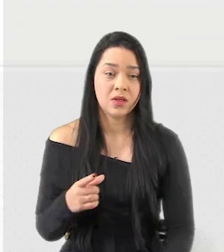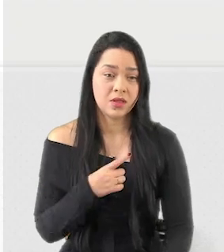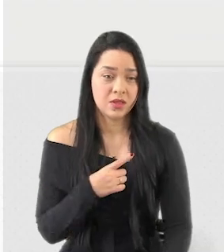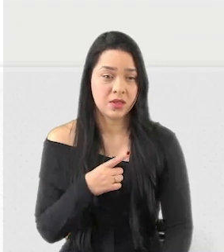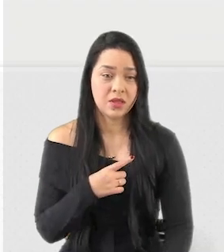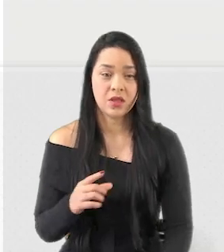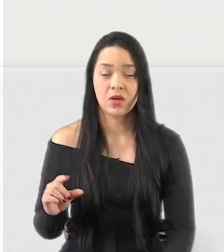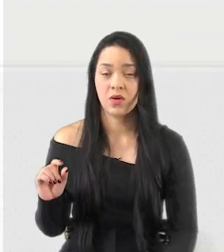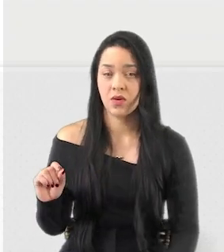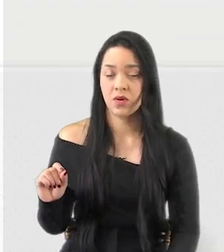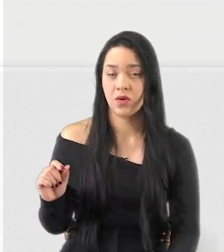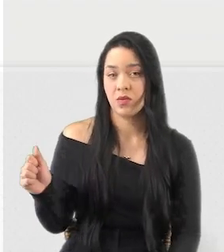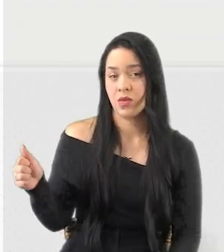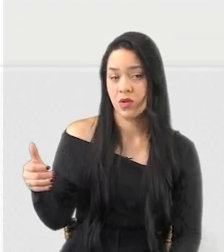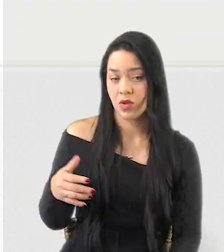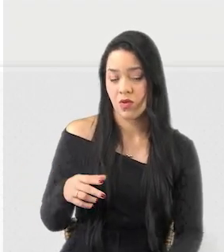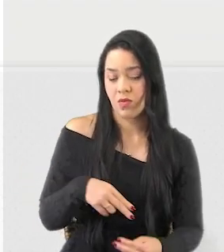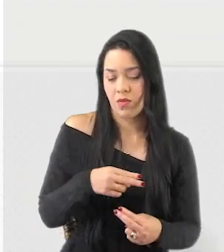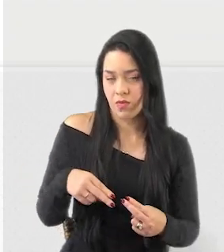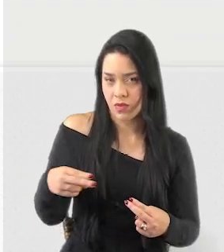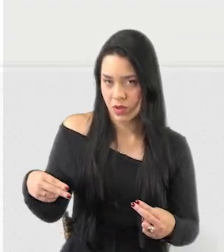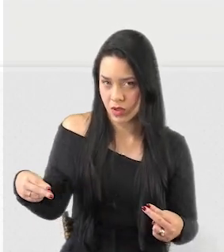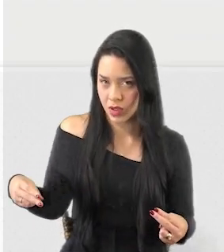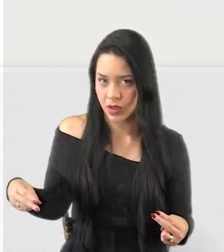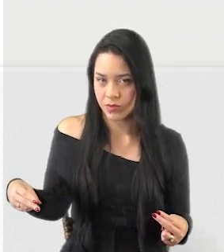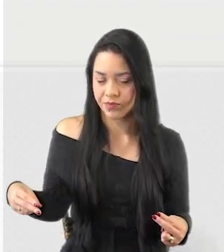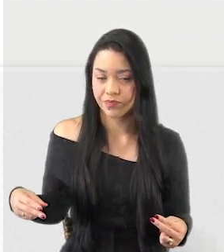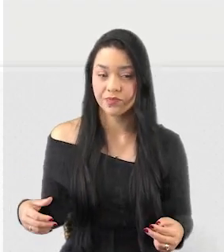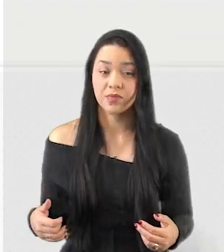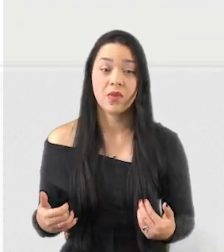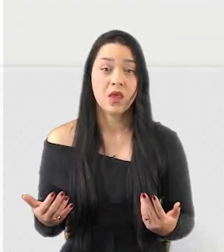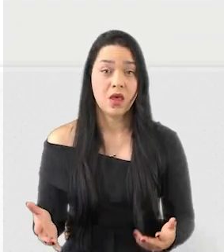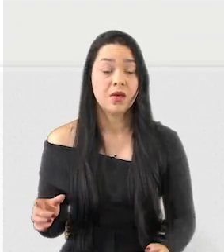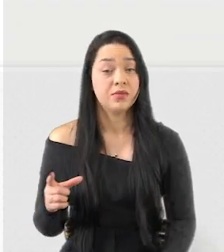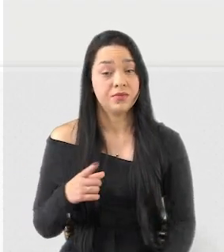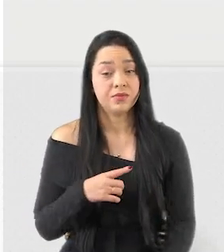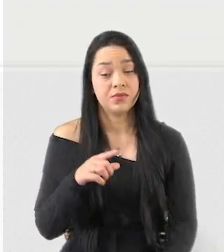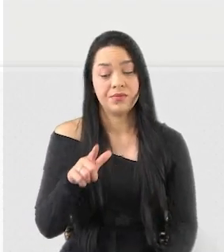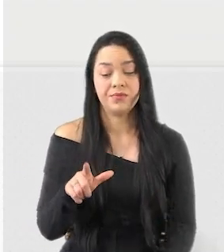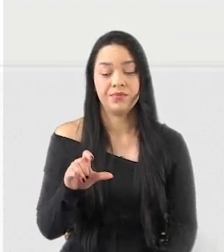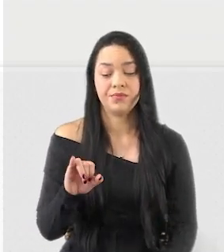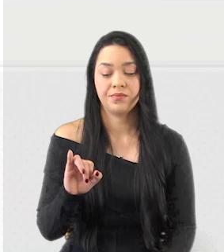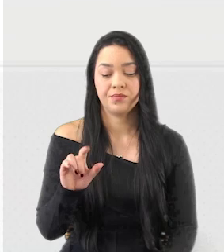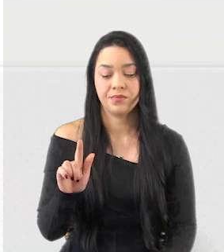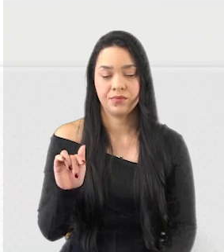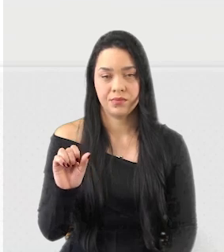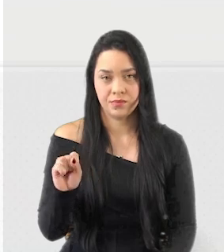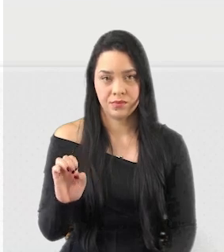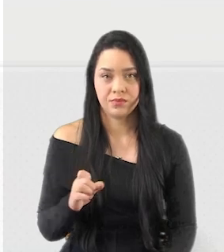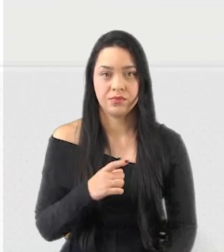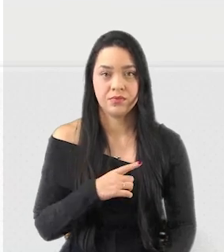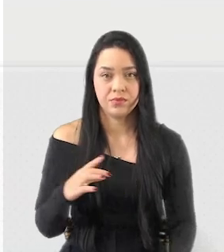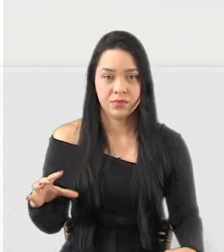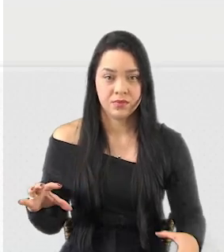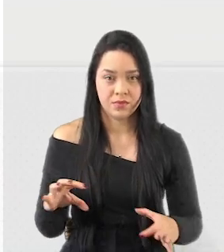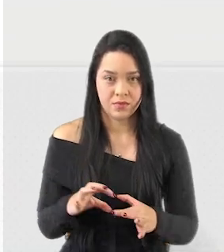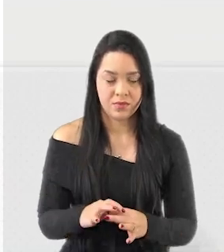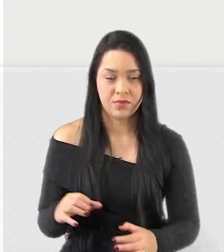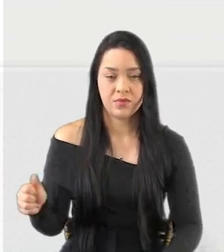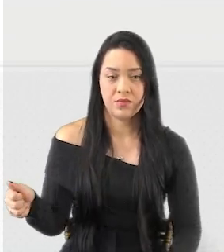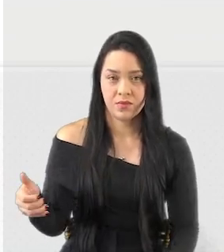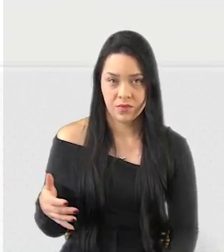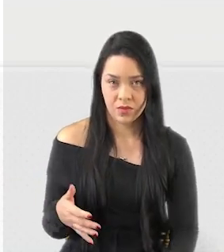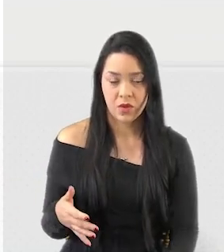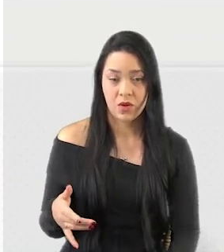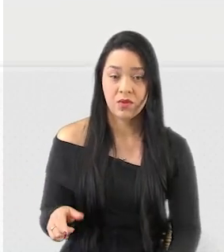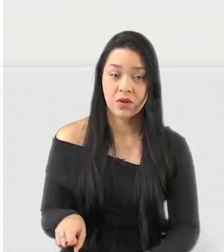uma nova fita de DNA, tá? E aí, através da ligase, ocorre a ligação, né, dessa nova